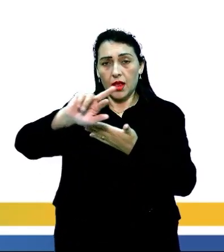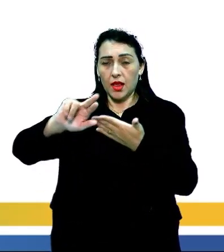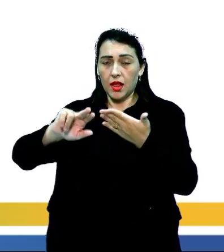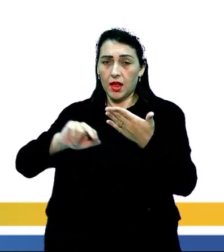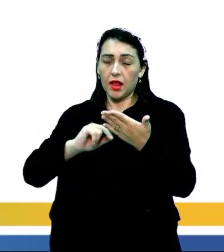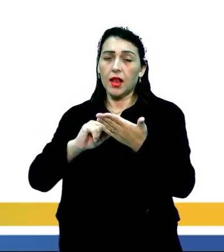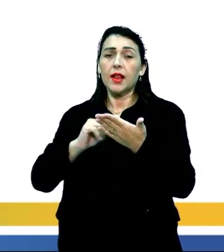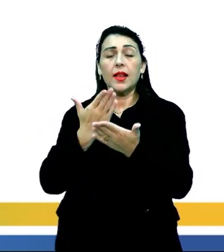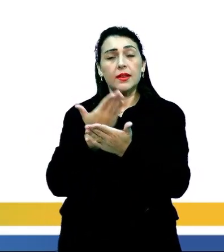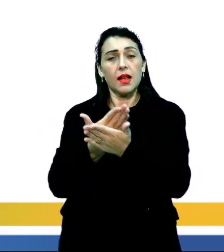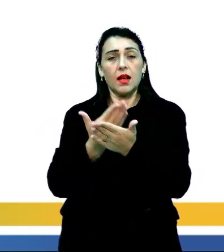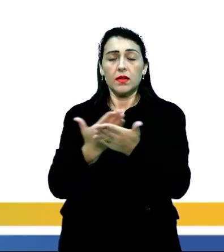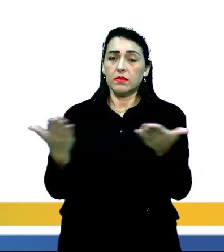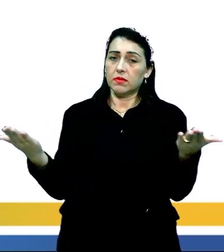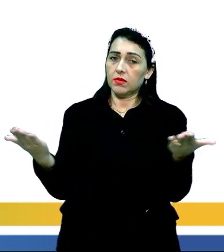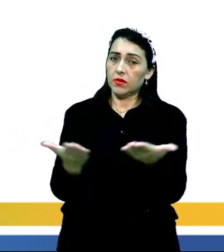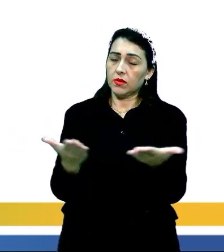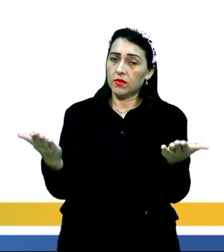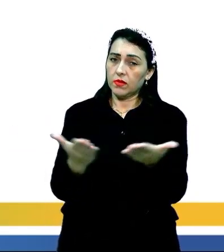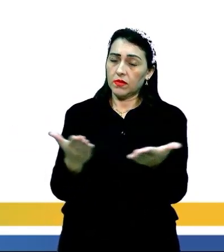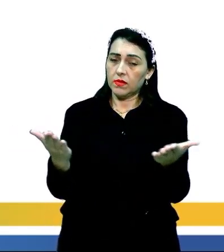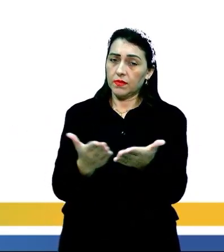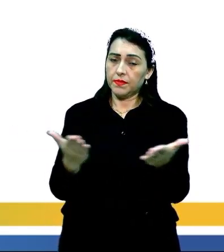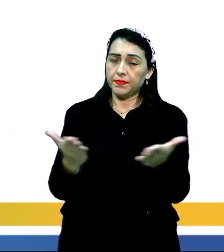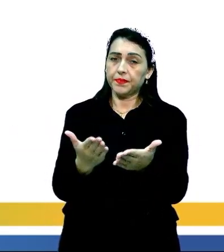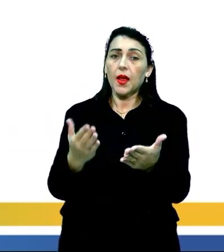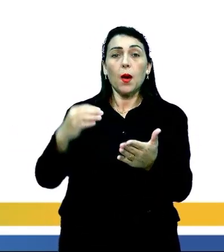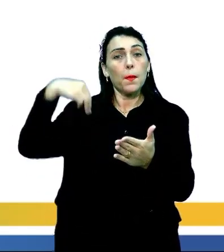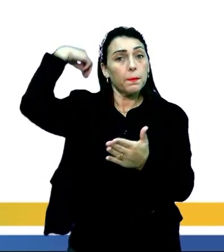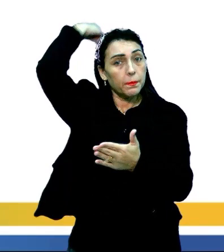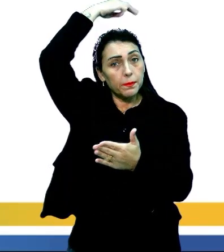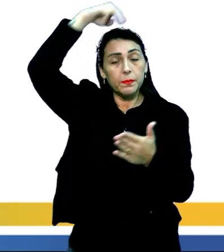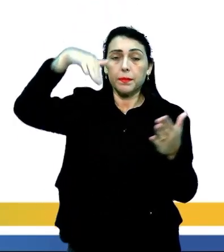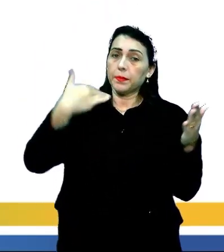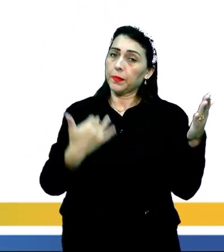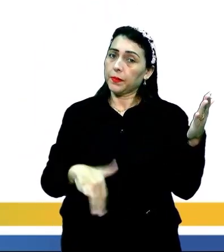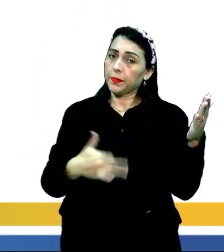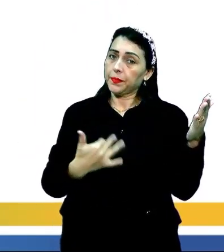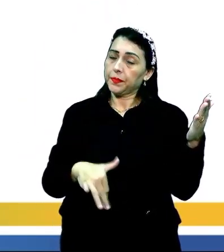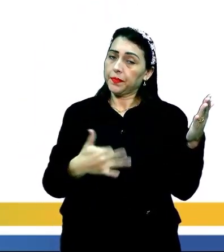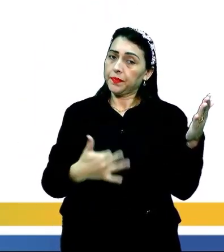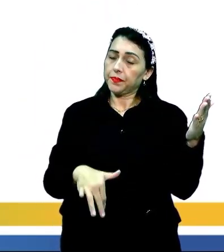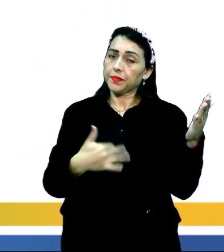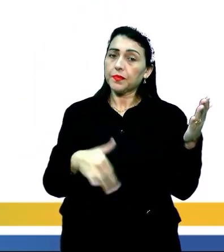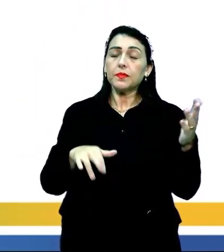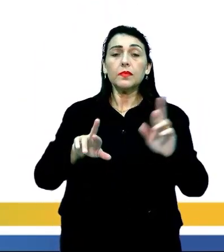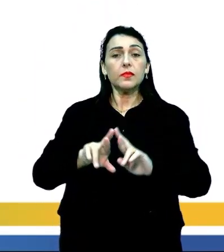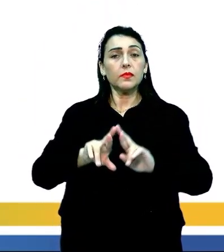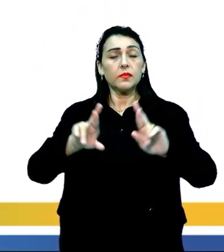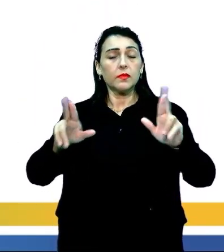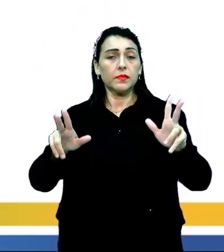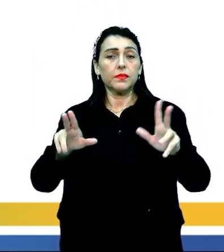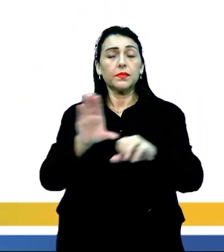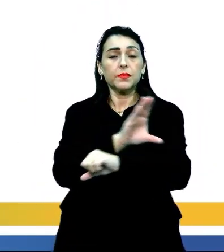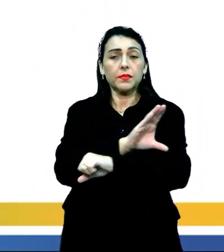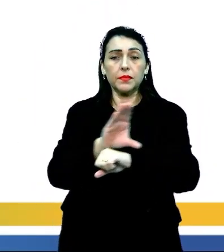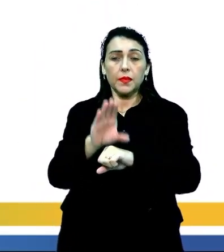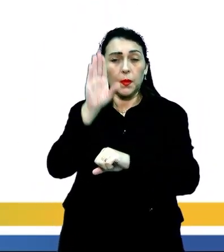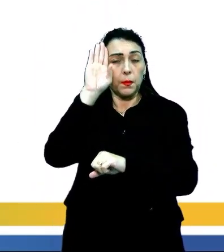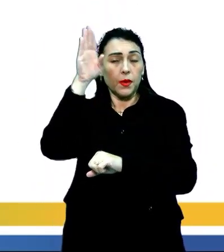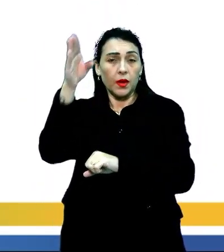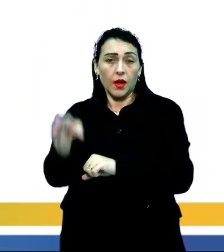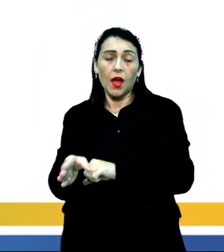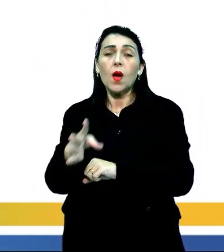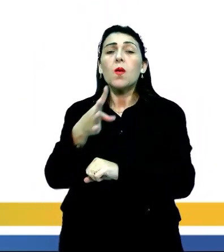nessa aula de hoje né ao México né então a diversidade cultural é um princípio